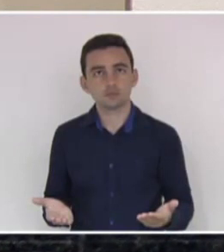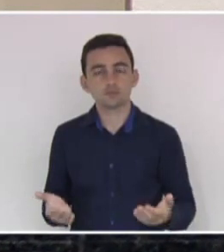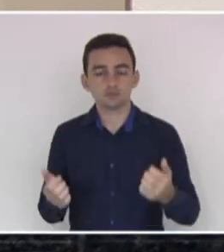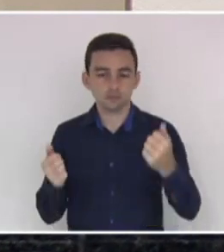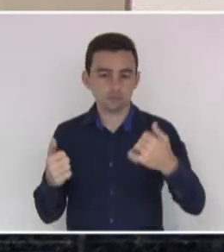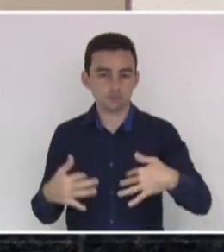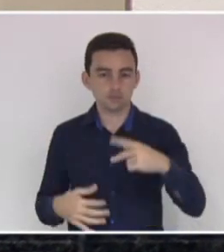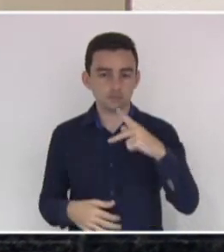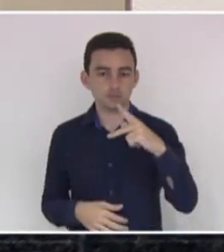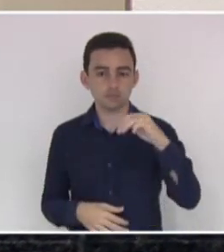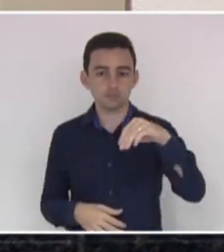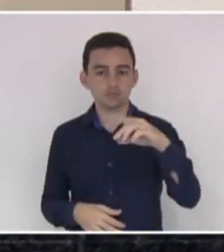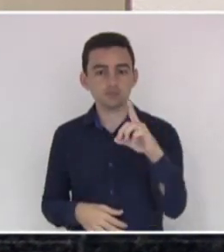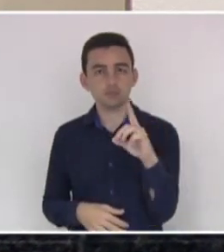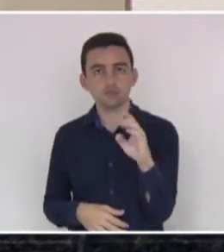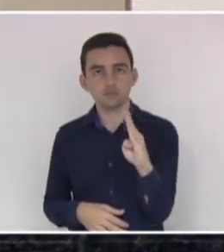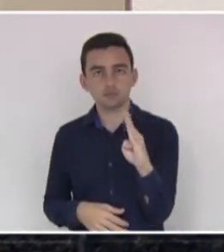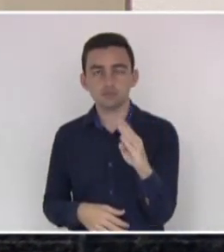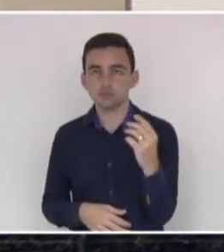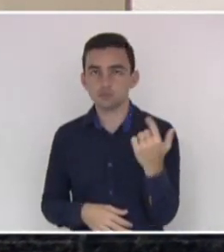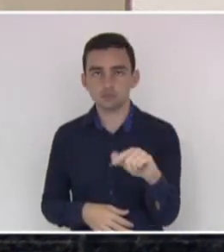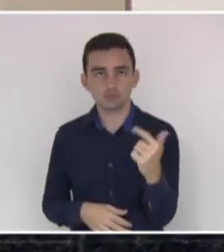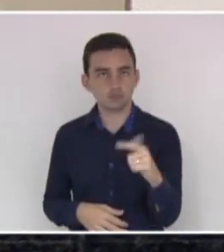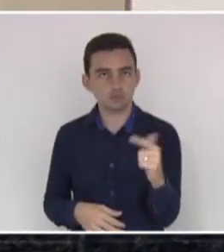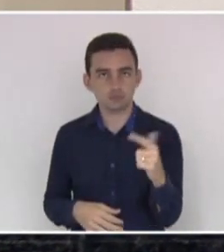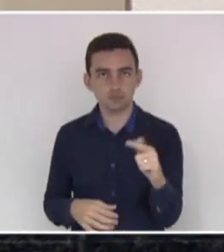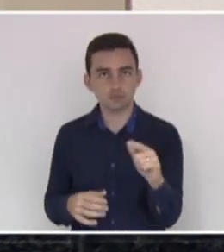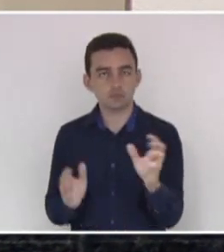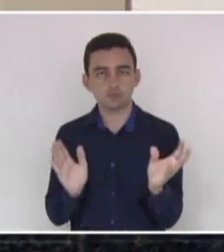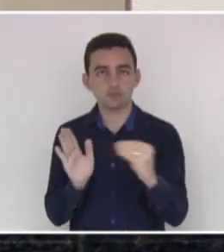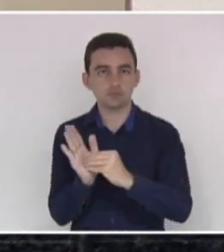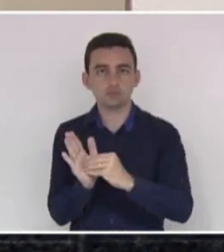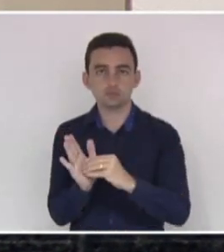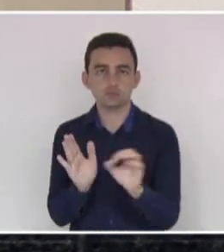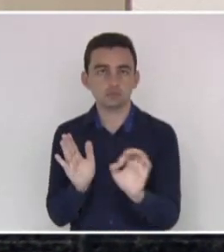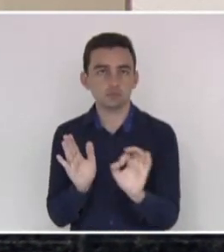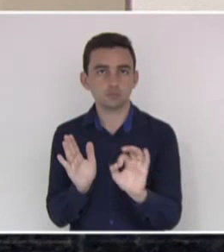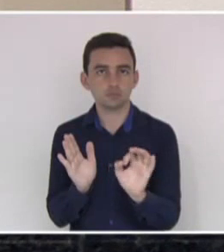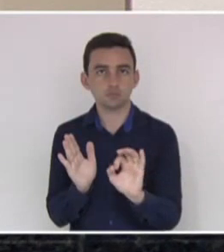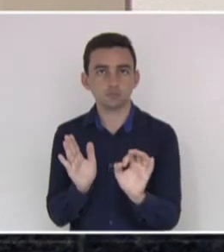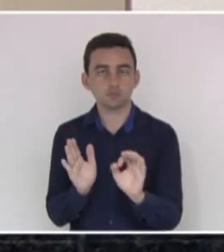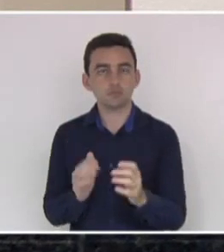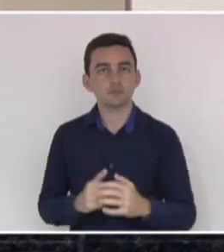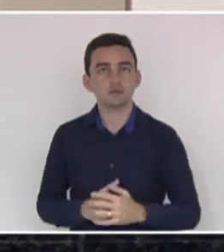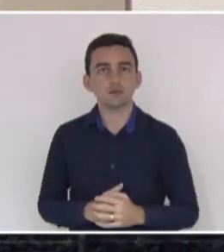PMDB, não tendo oradores inscritos do PMDB.